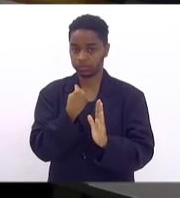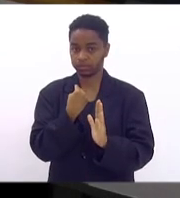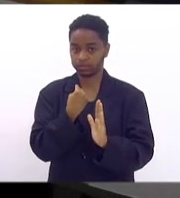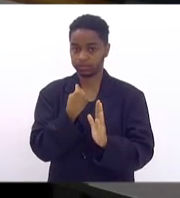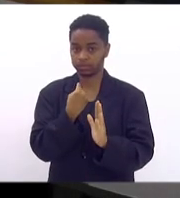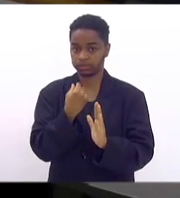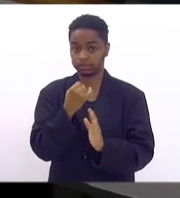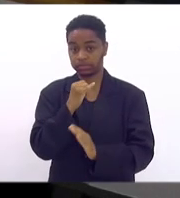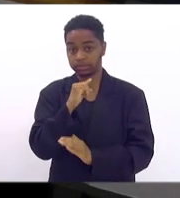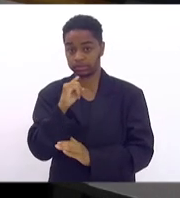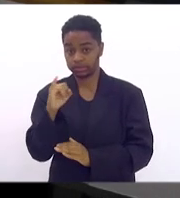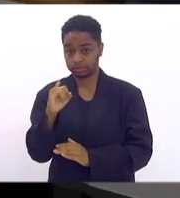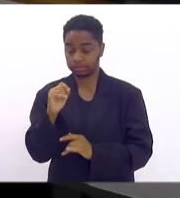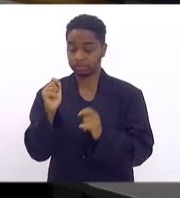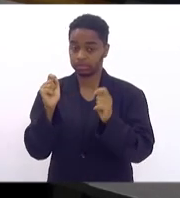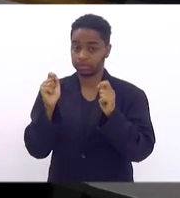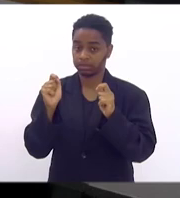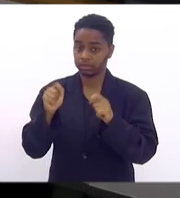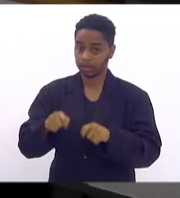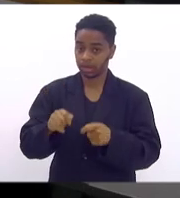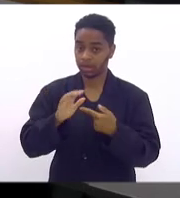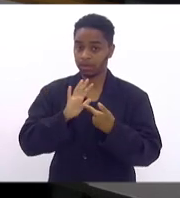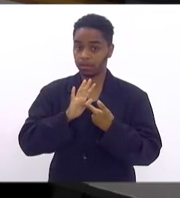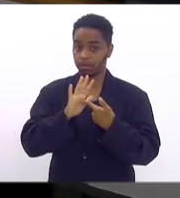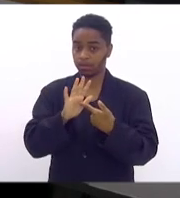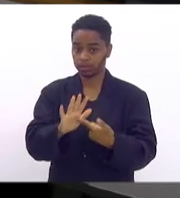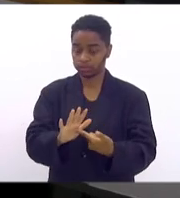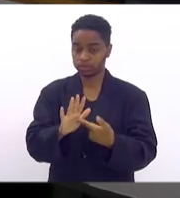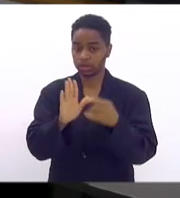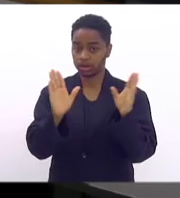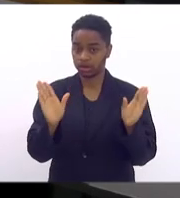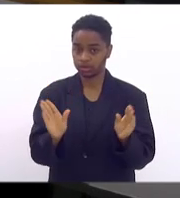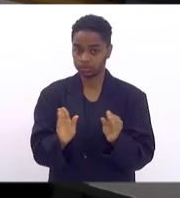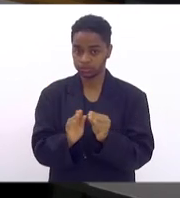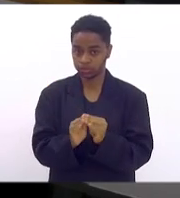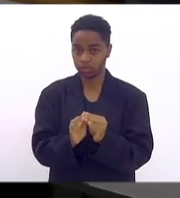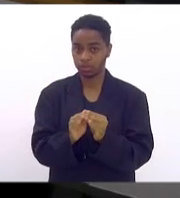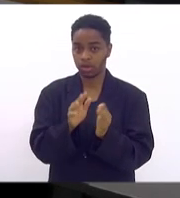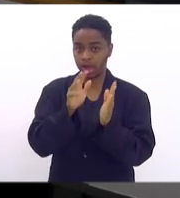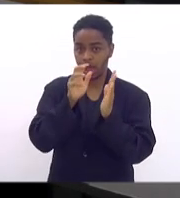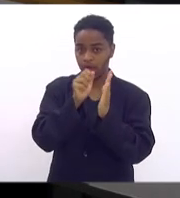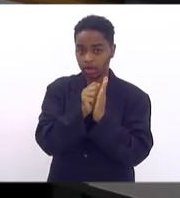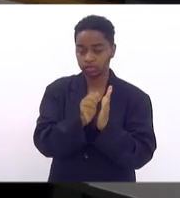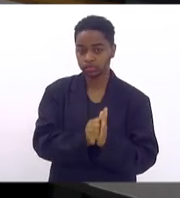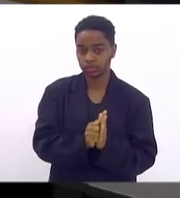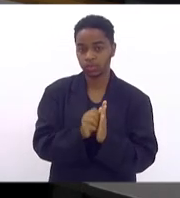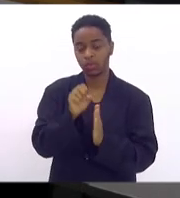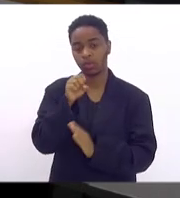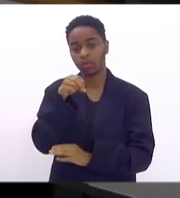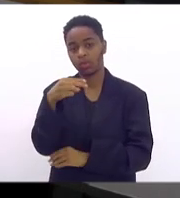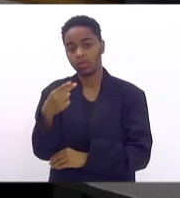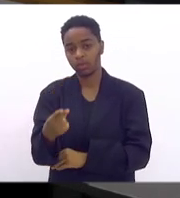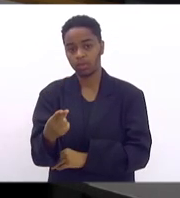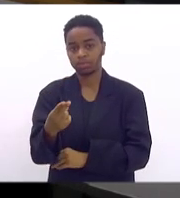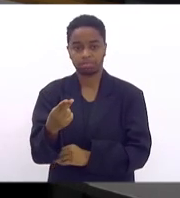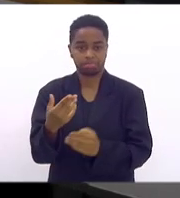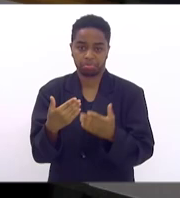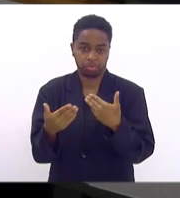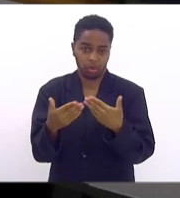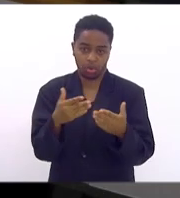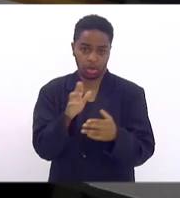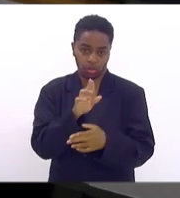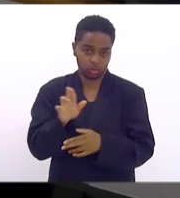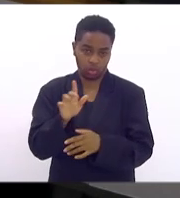se poderia apresentar uma minuta, um rascunho, ou como qualquer outro nome que